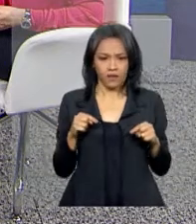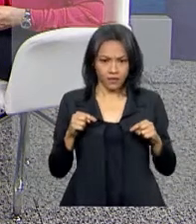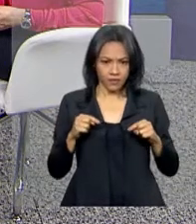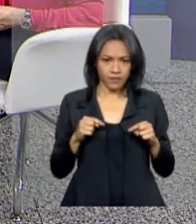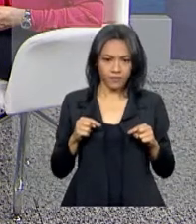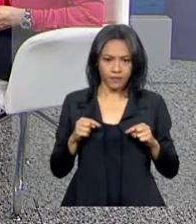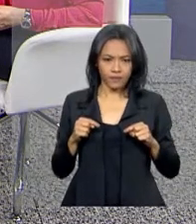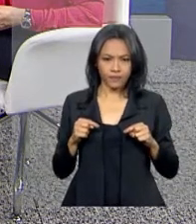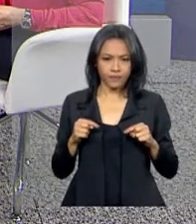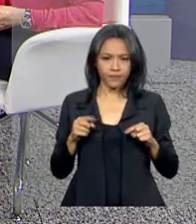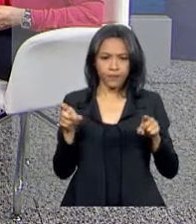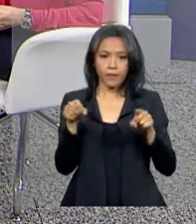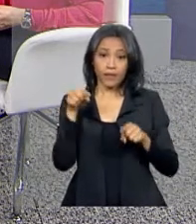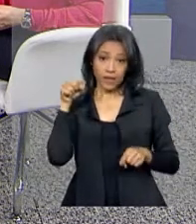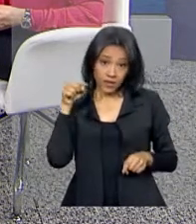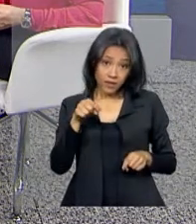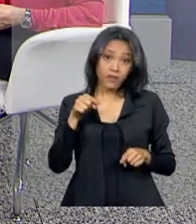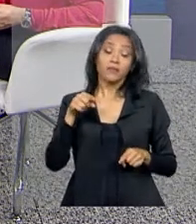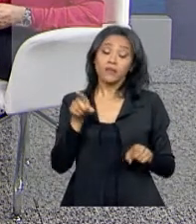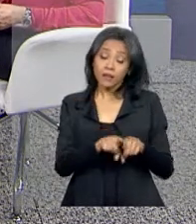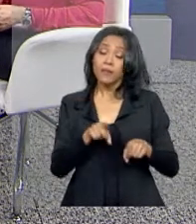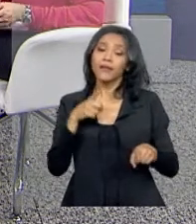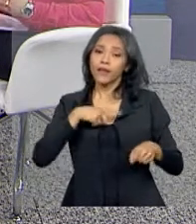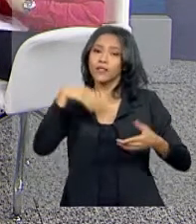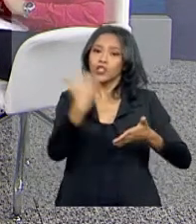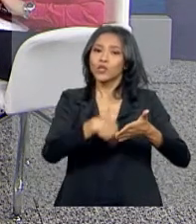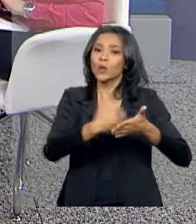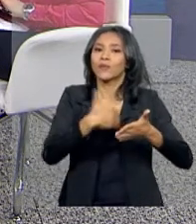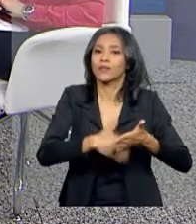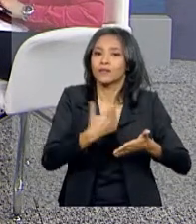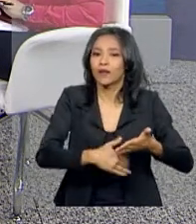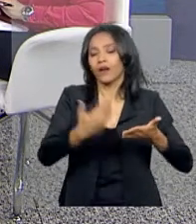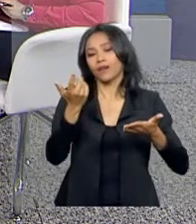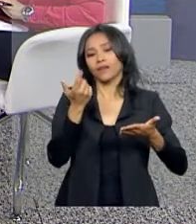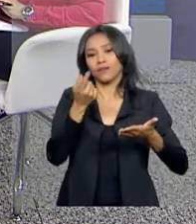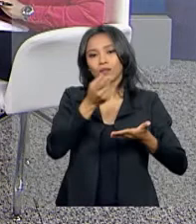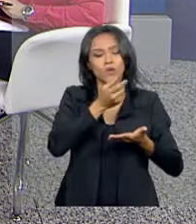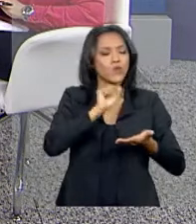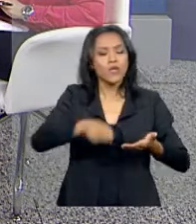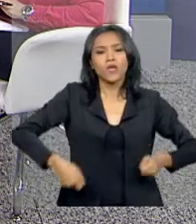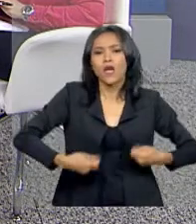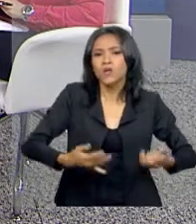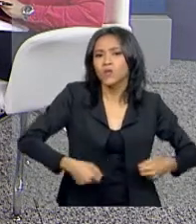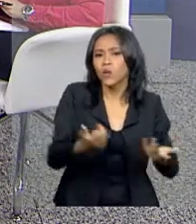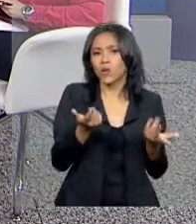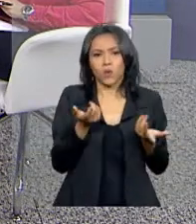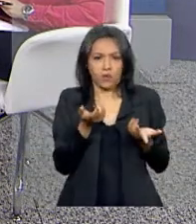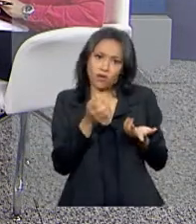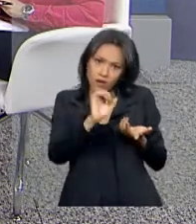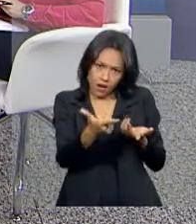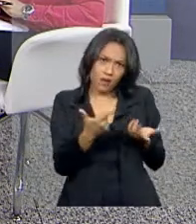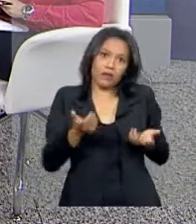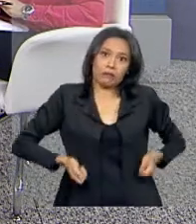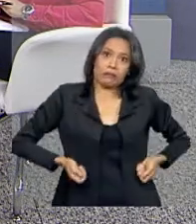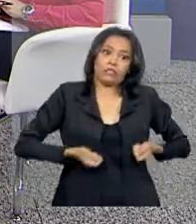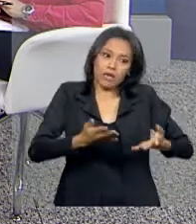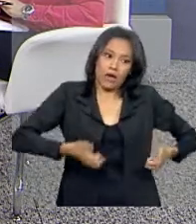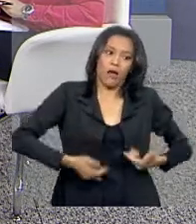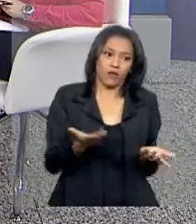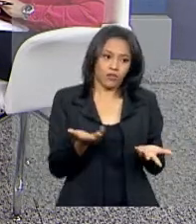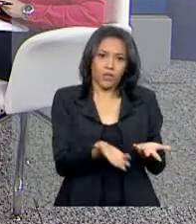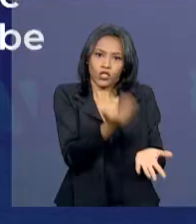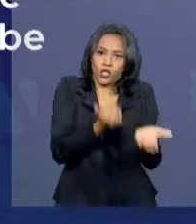isso depois de descontados os custos e investimentos na exploração e produção claro console tem um custo pra retirar